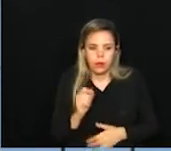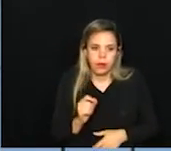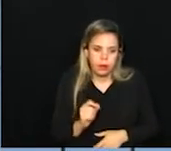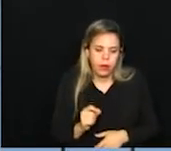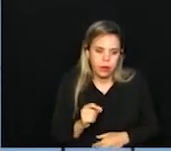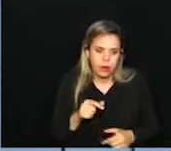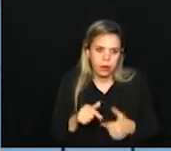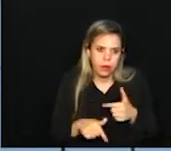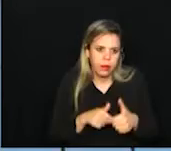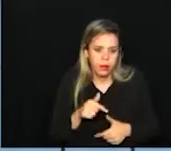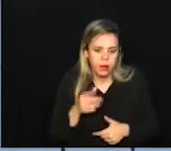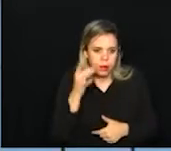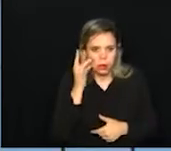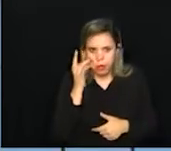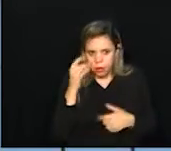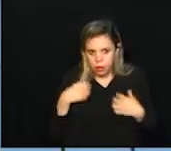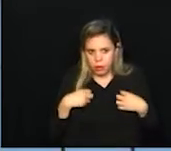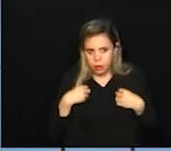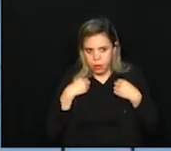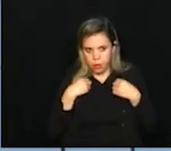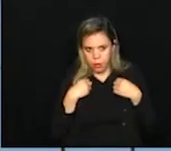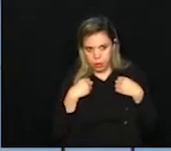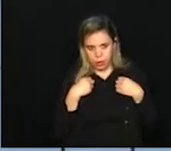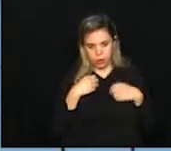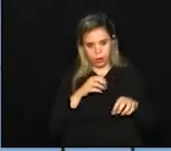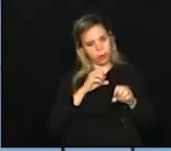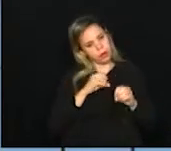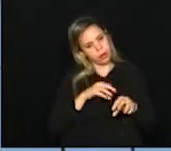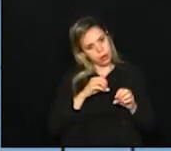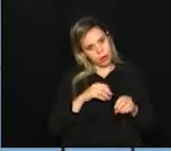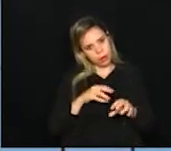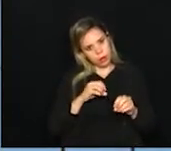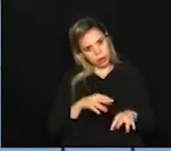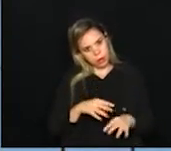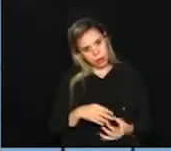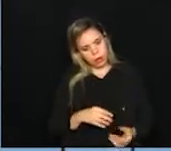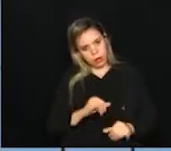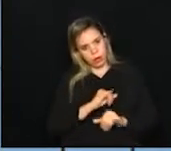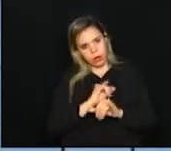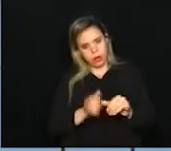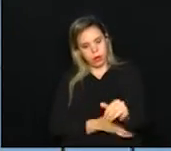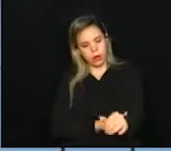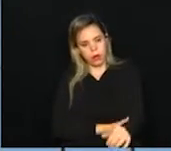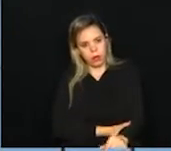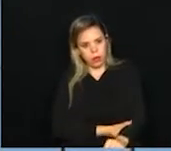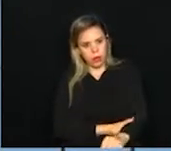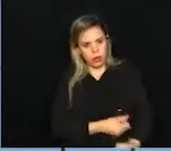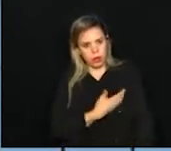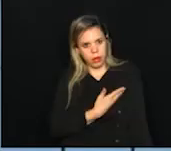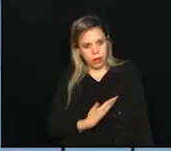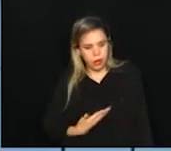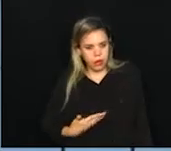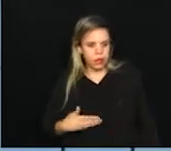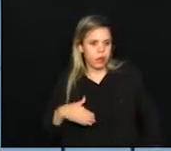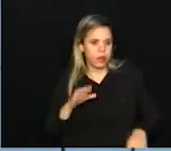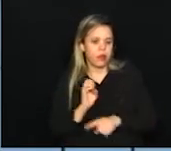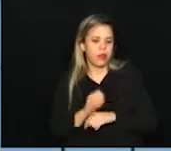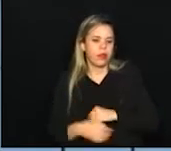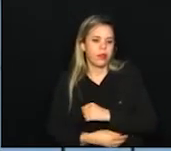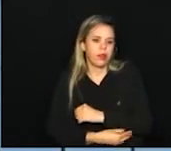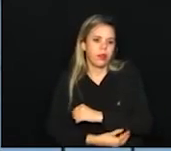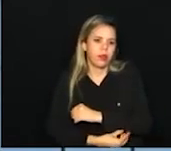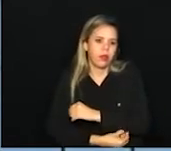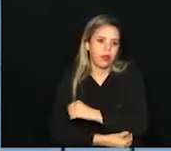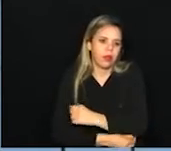em atividade presencial, olha, a educação, com esse anúncio do governo do estado, também tem